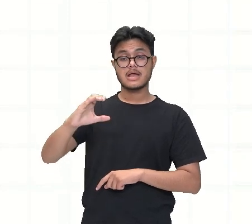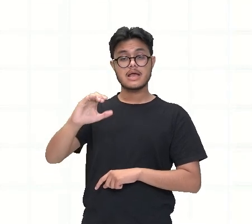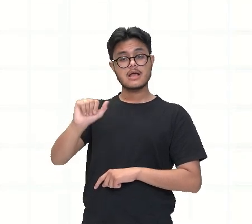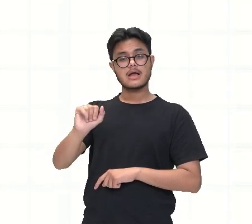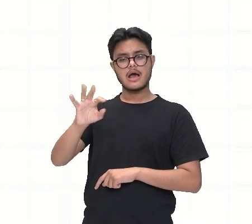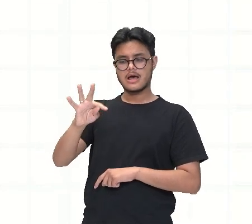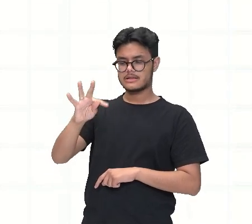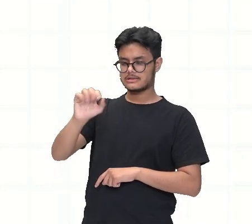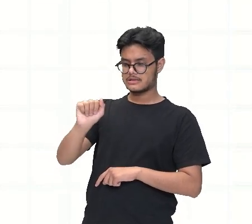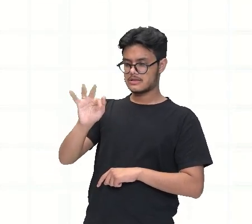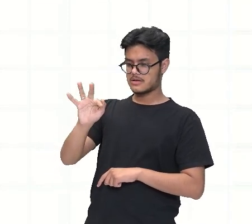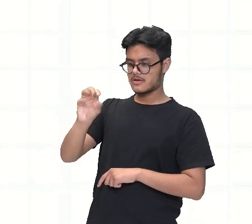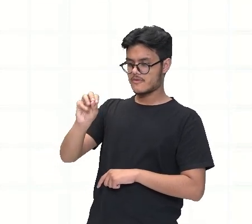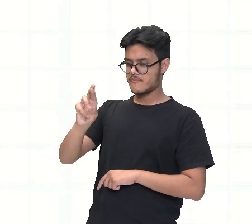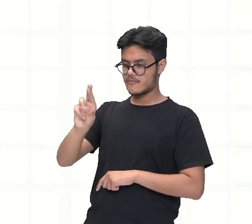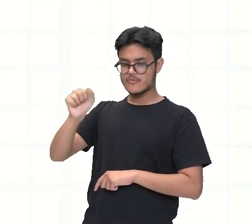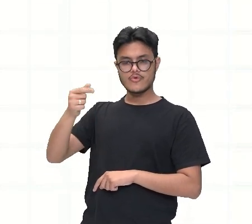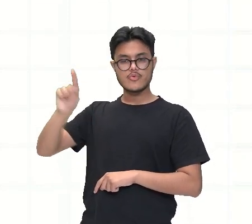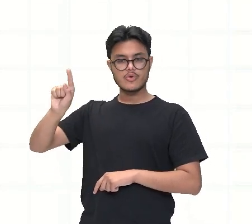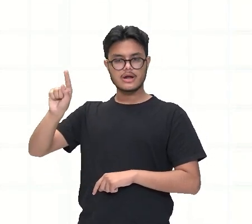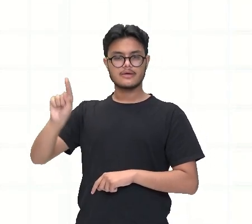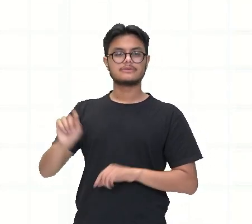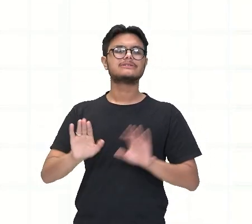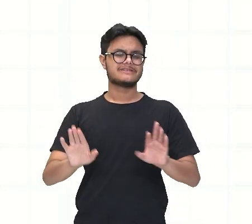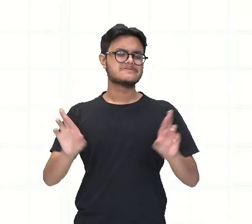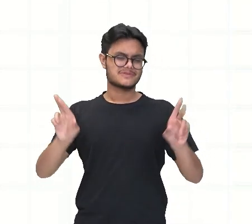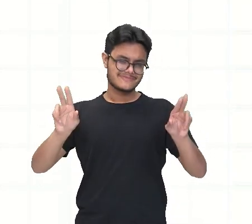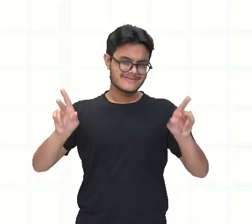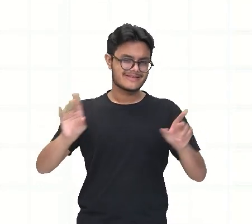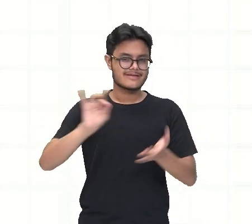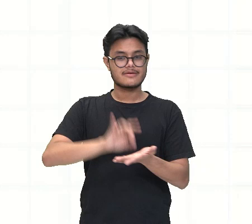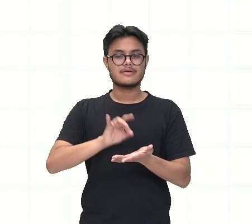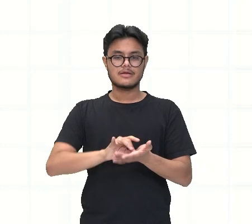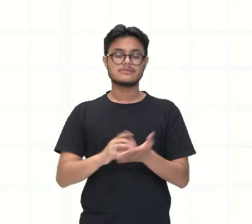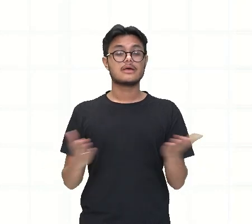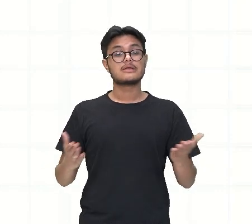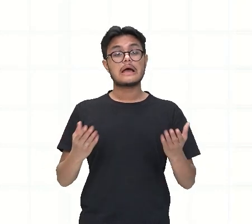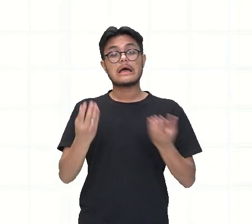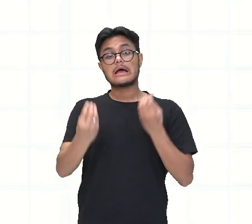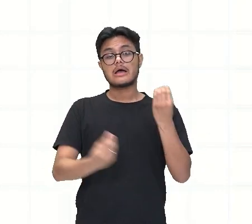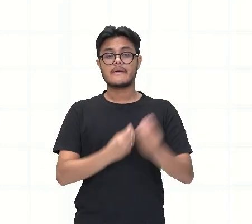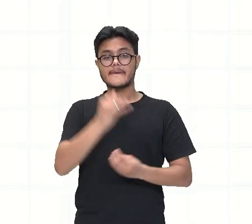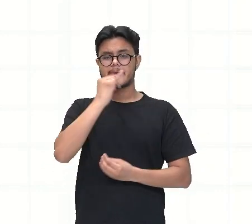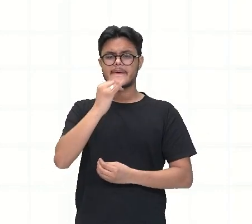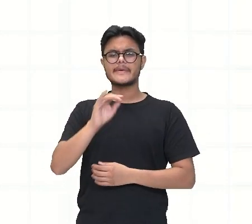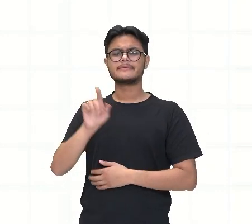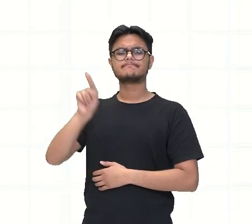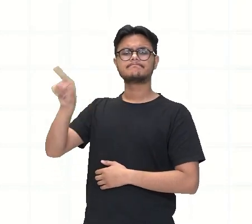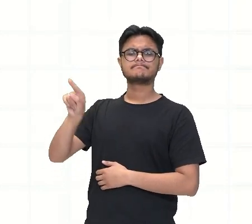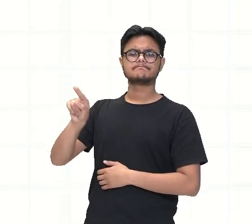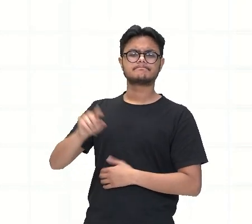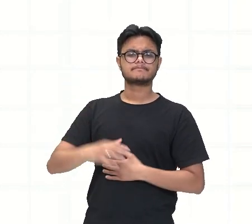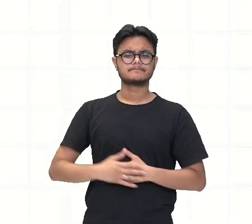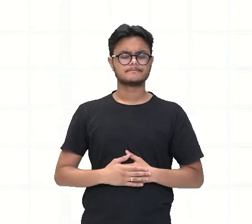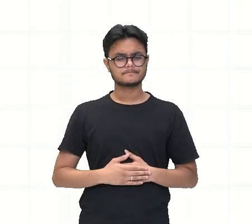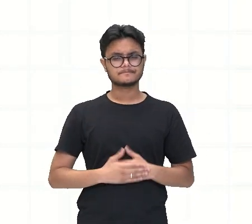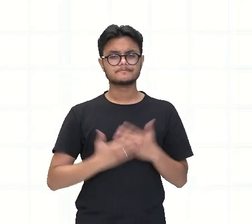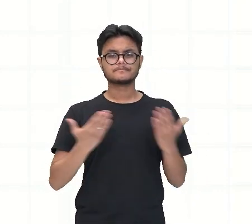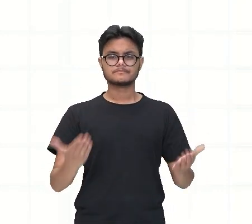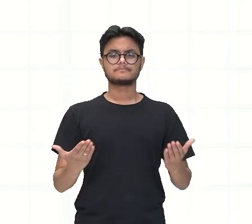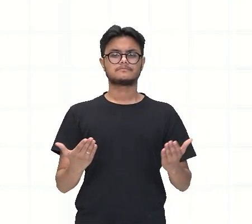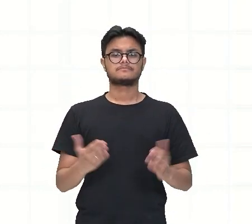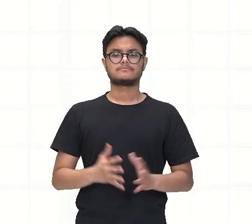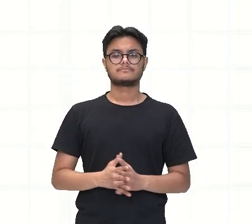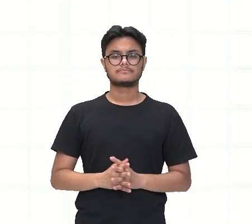catáfora, né? Tem esse nome mais diferentão, catáfora. E a catáfora vai também